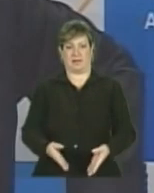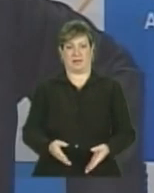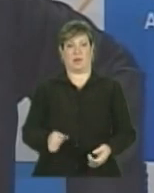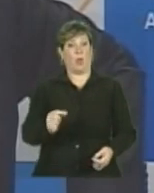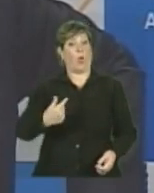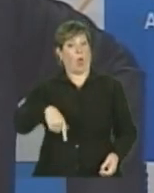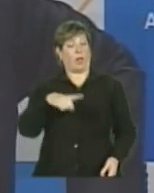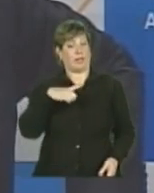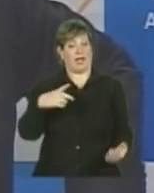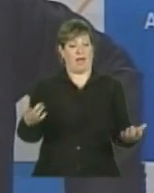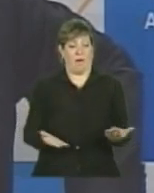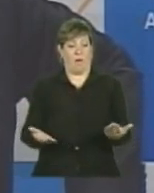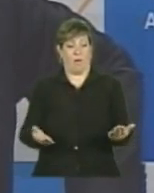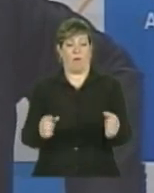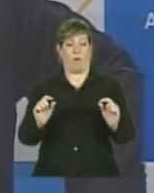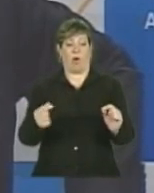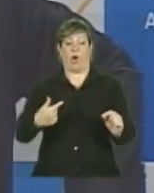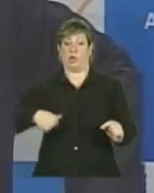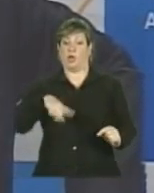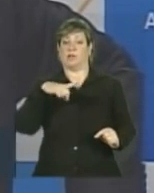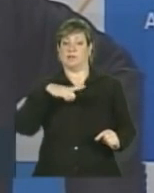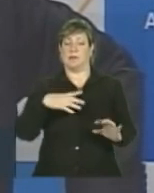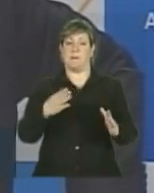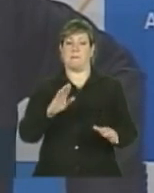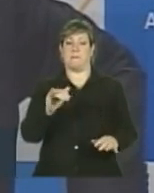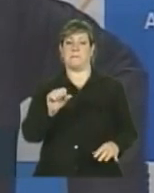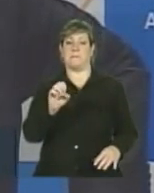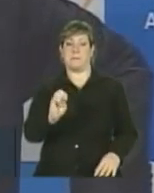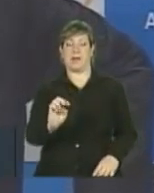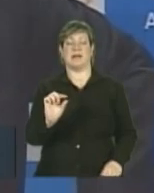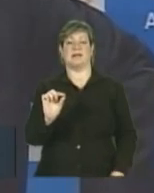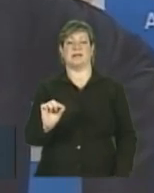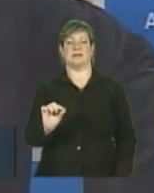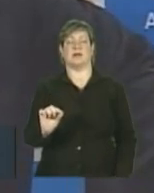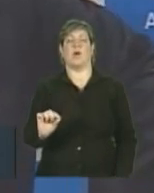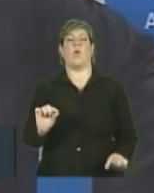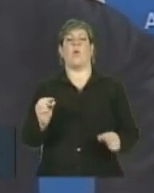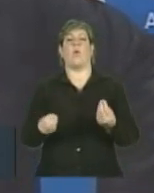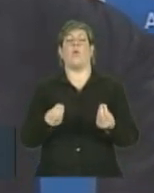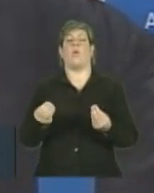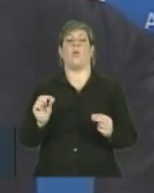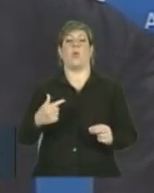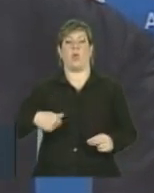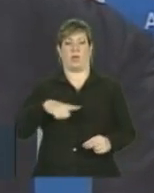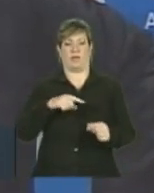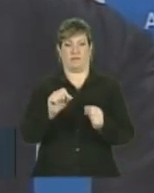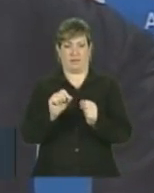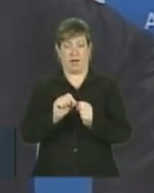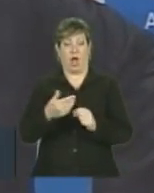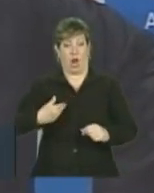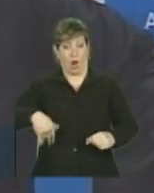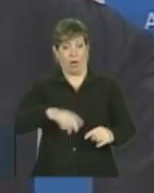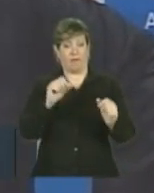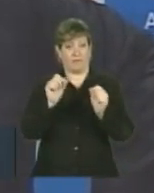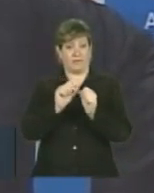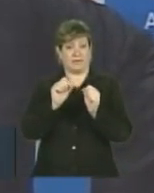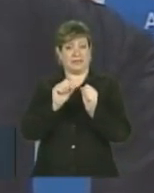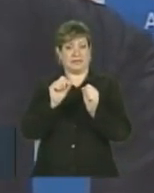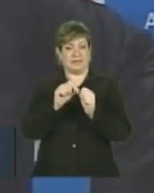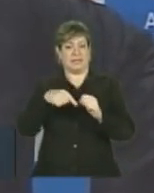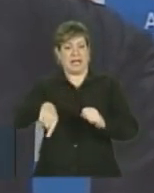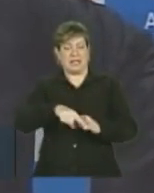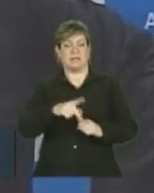tem. Então, nós estamos baseado... Como é que a gente... o que é que nós estamos fazendo? Nós fizemos uma reprecificação